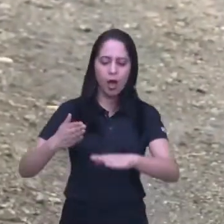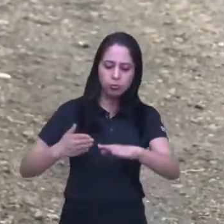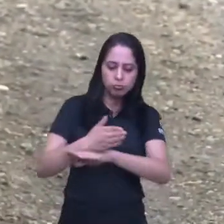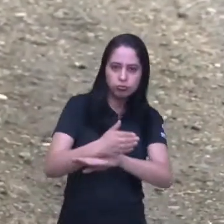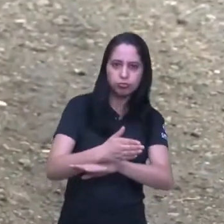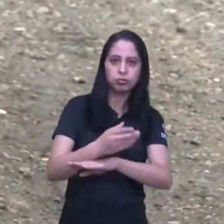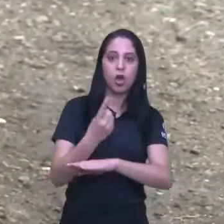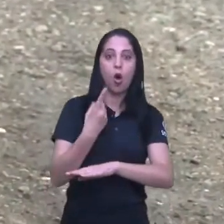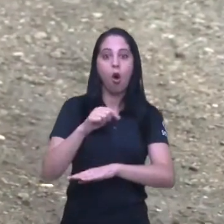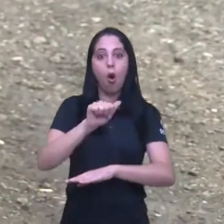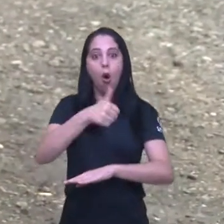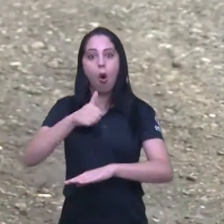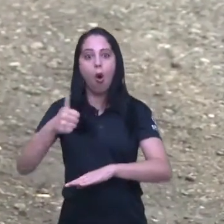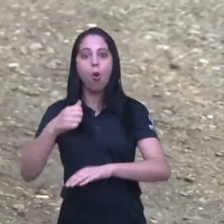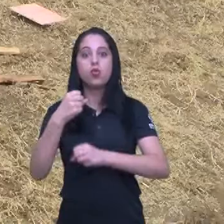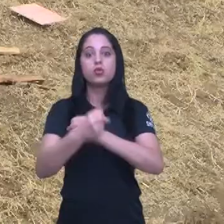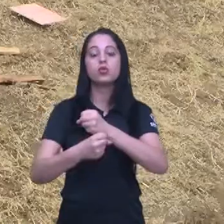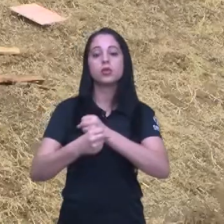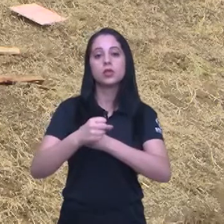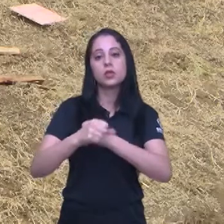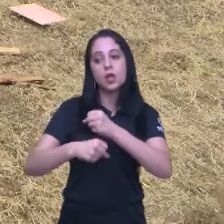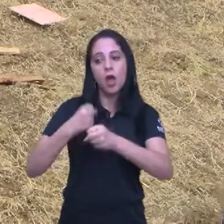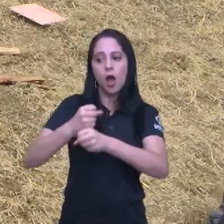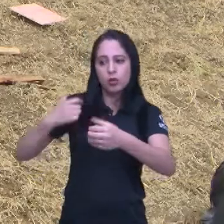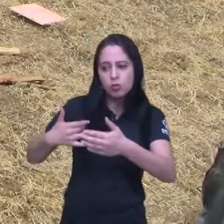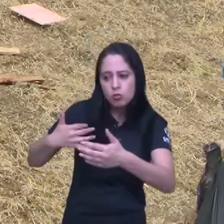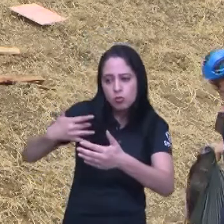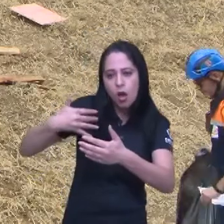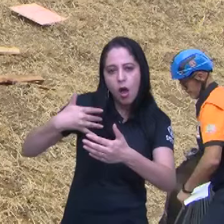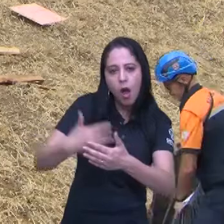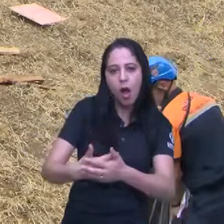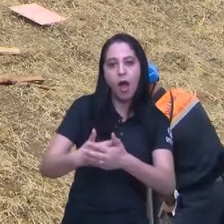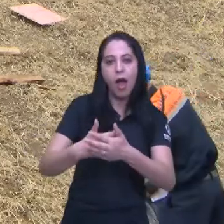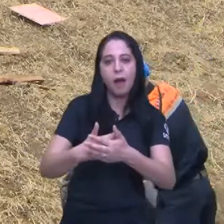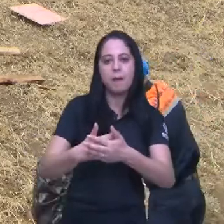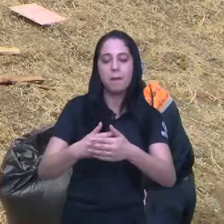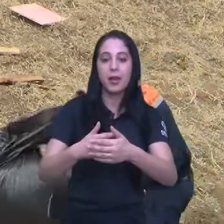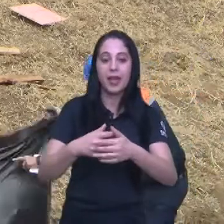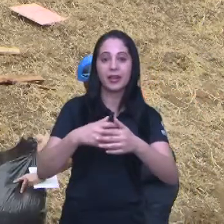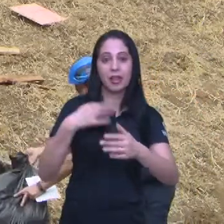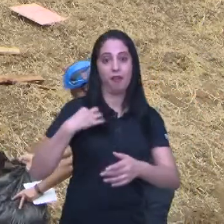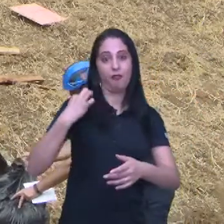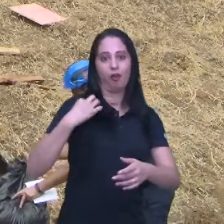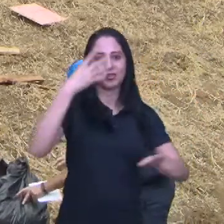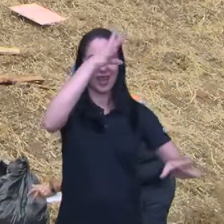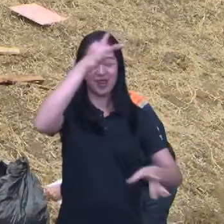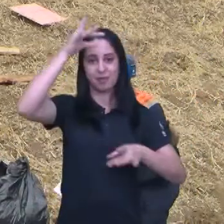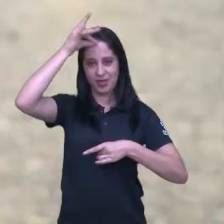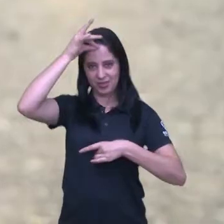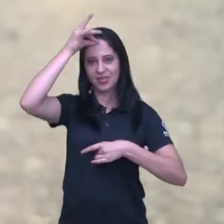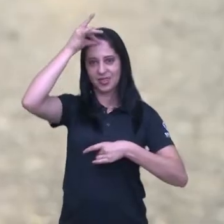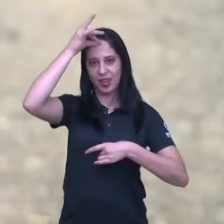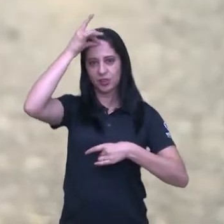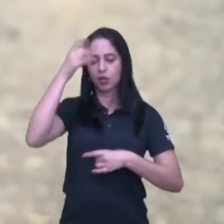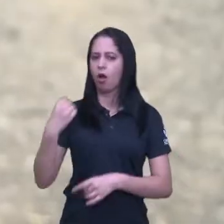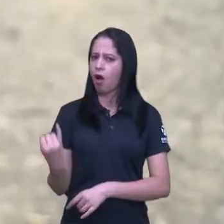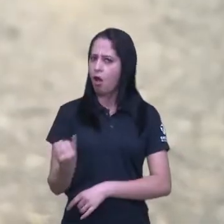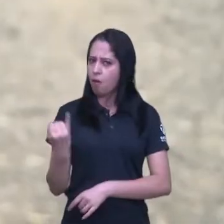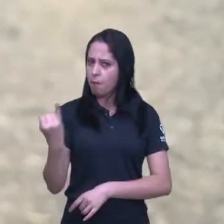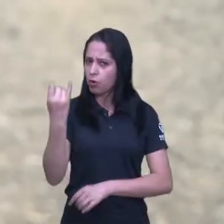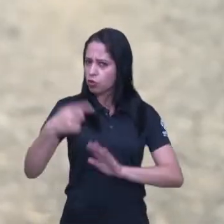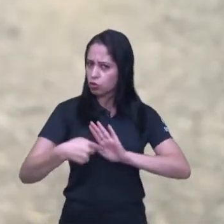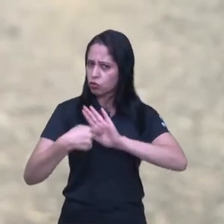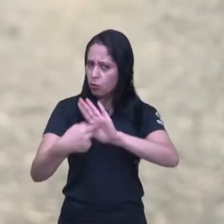participa desse tipo de ação há 11 anos para ele essas práticas são importantes para aprimorar o atendimento e